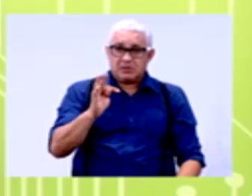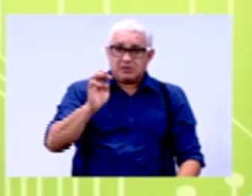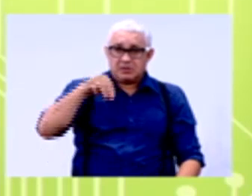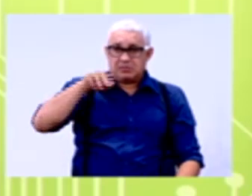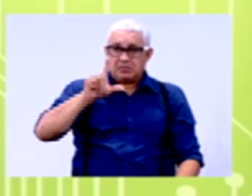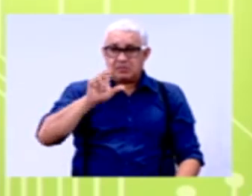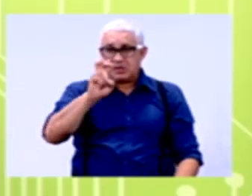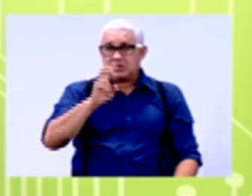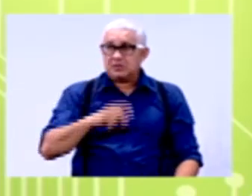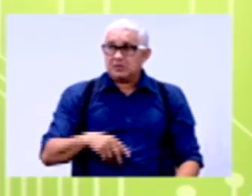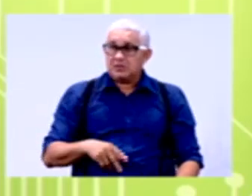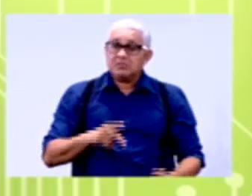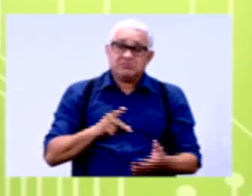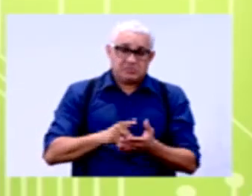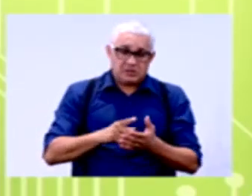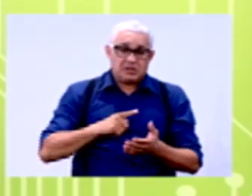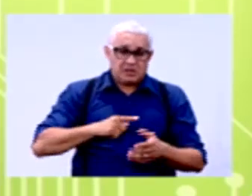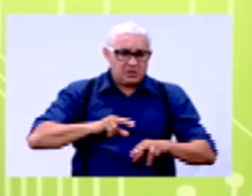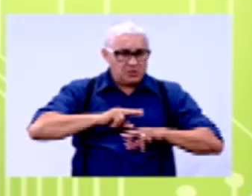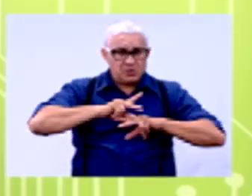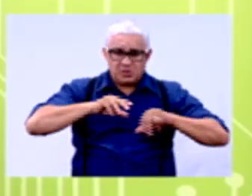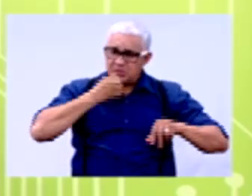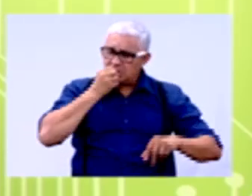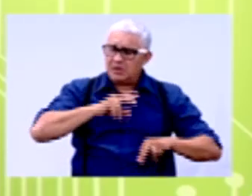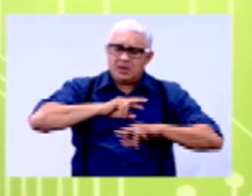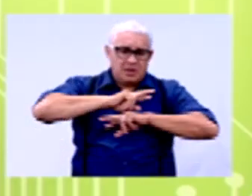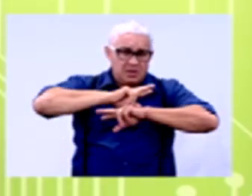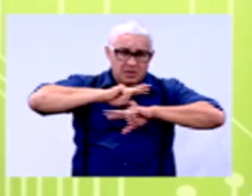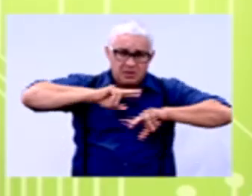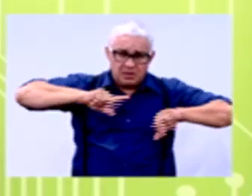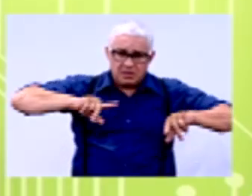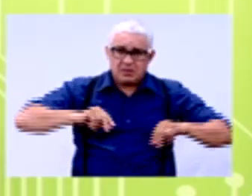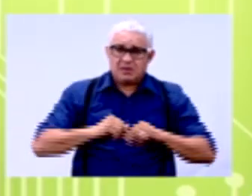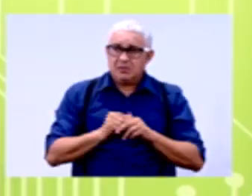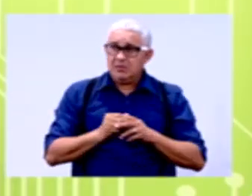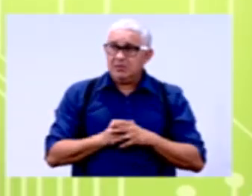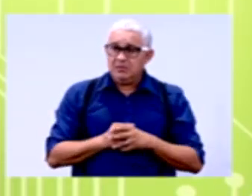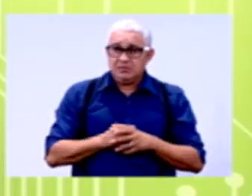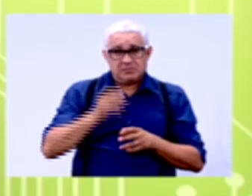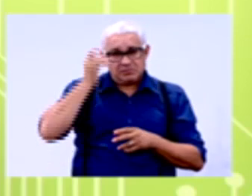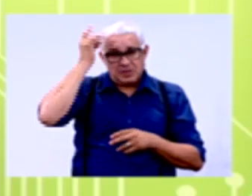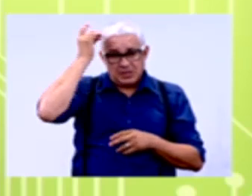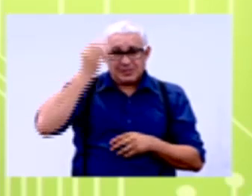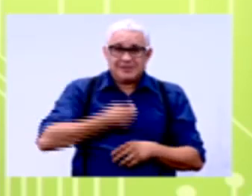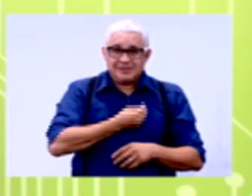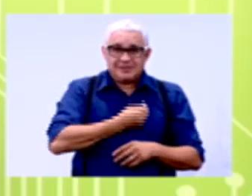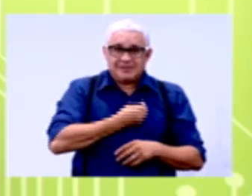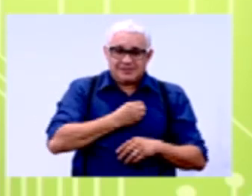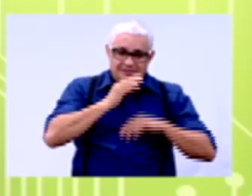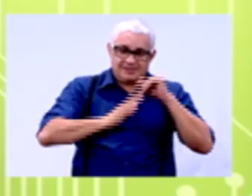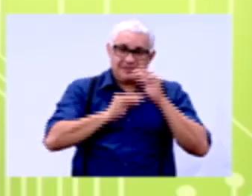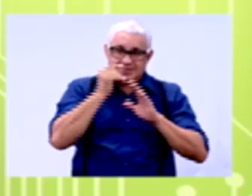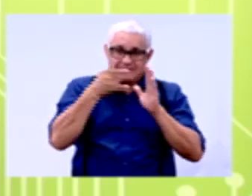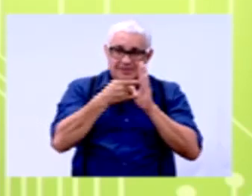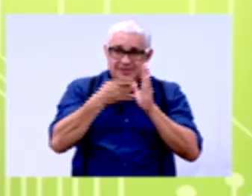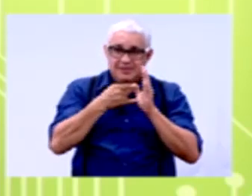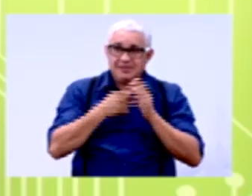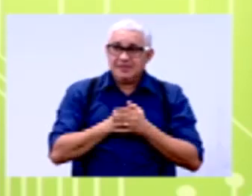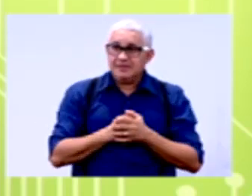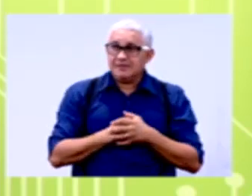realidade, são muitos benefícios que ele traz para a gente, né, justamente para facilitar a vida do desenvolvedor, né.